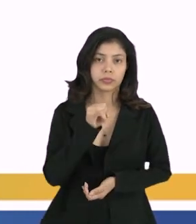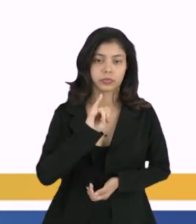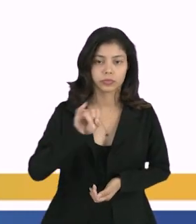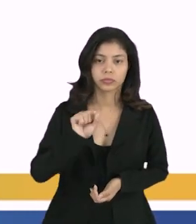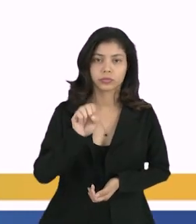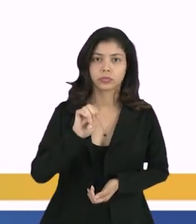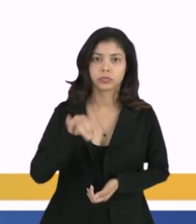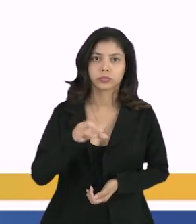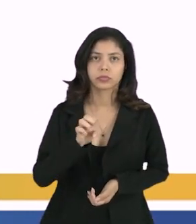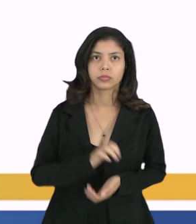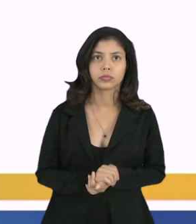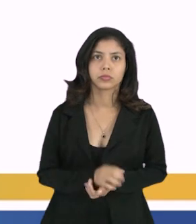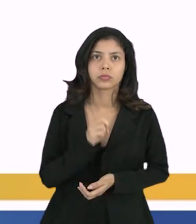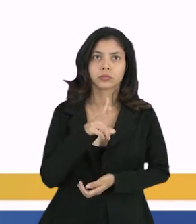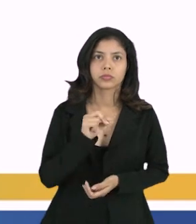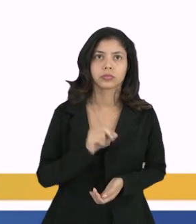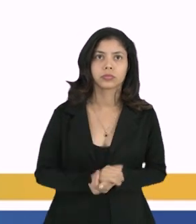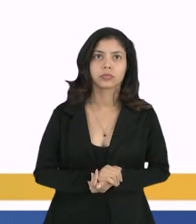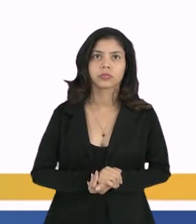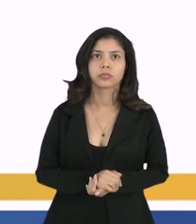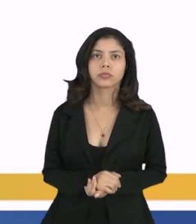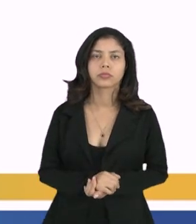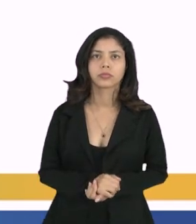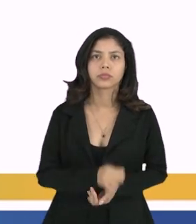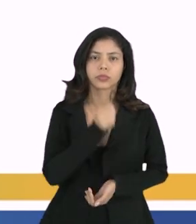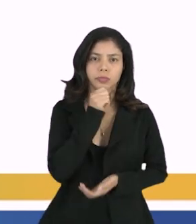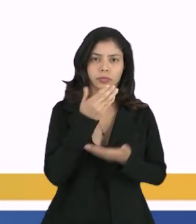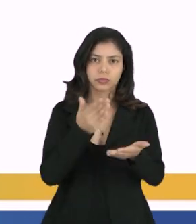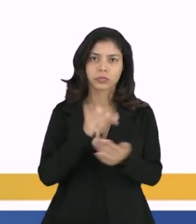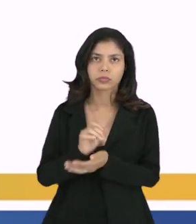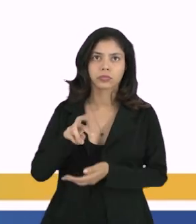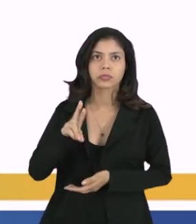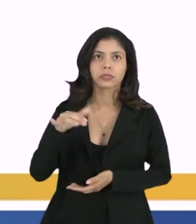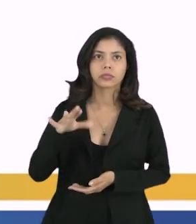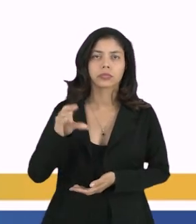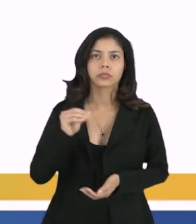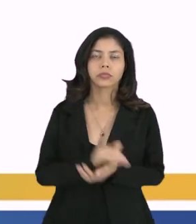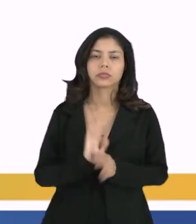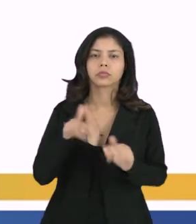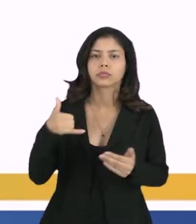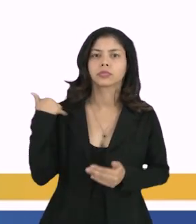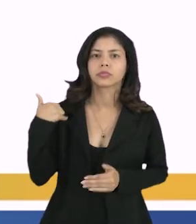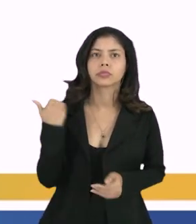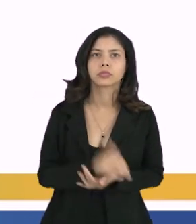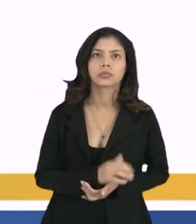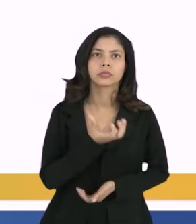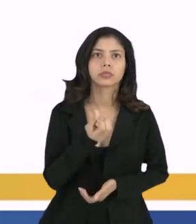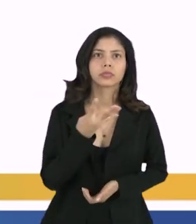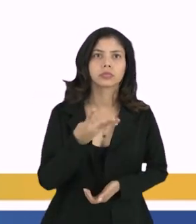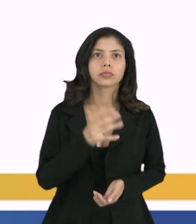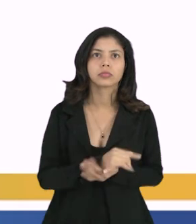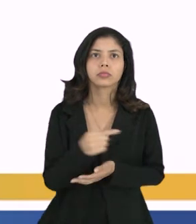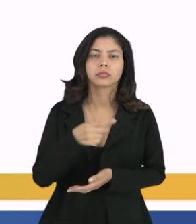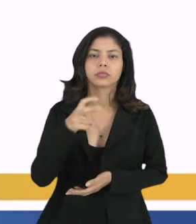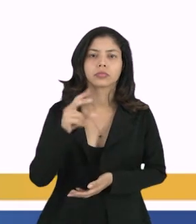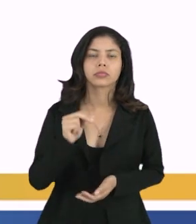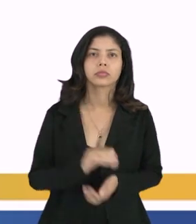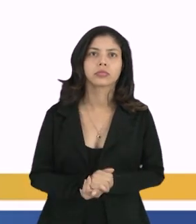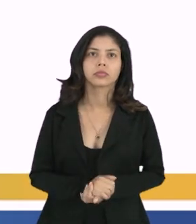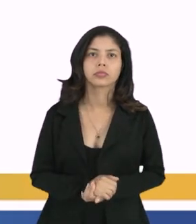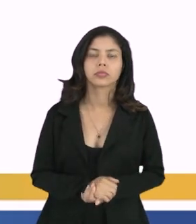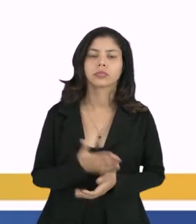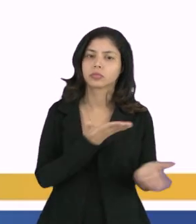tiver 50 anos, então o Marcelo vai ser o quê? Vai ter que idade? 64 menos 50, vai ser